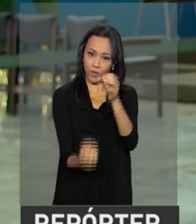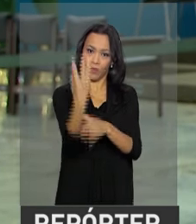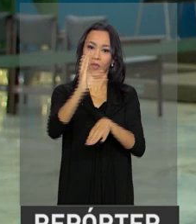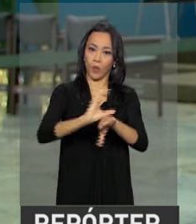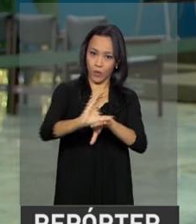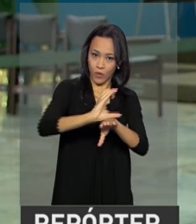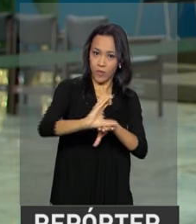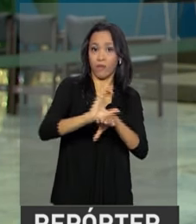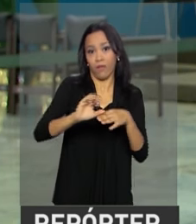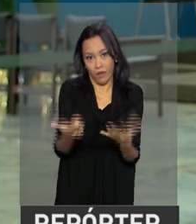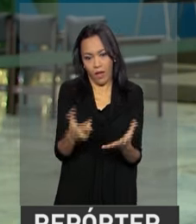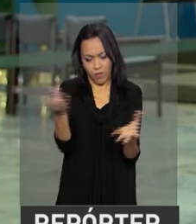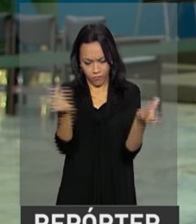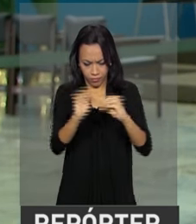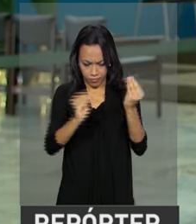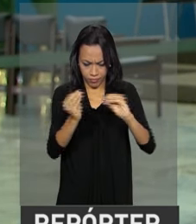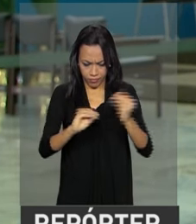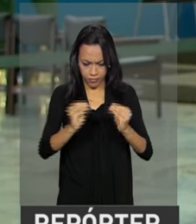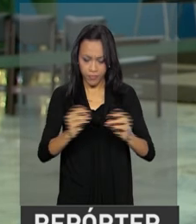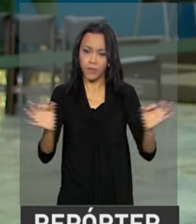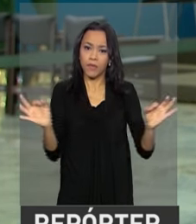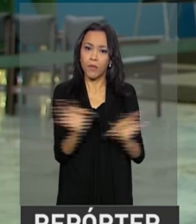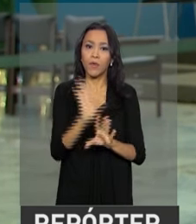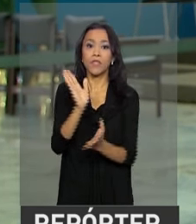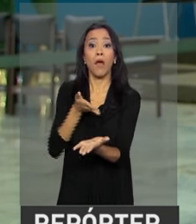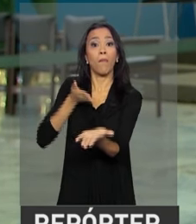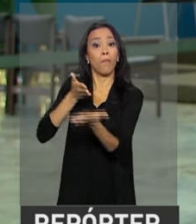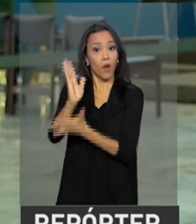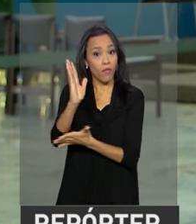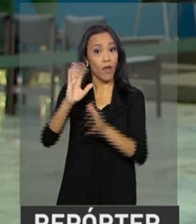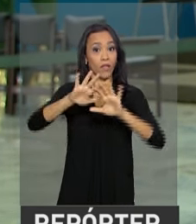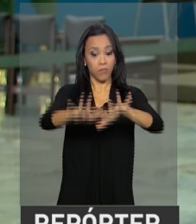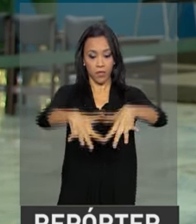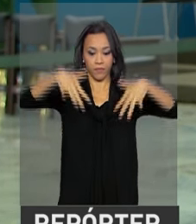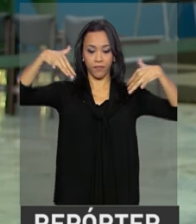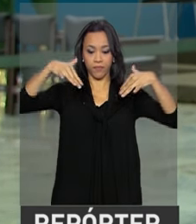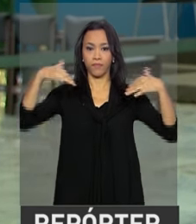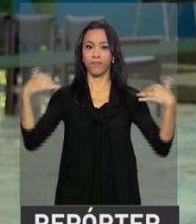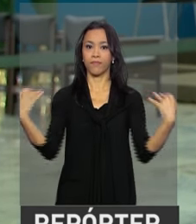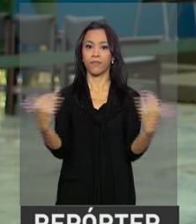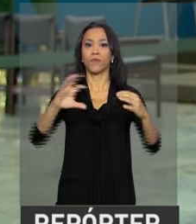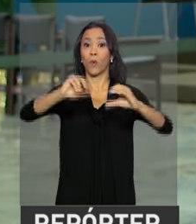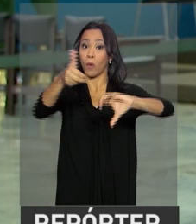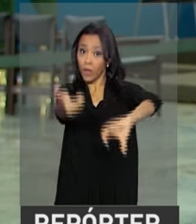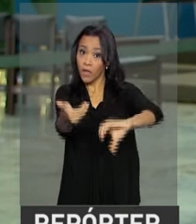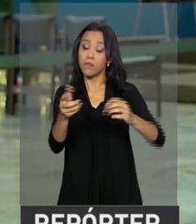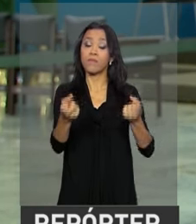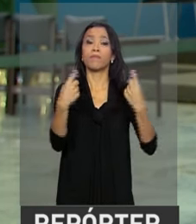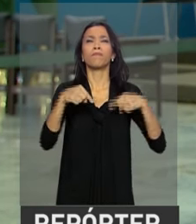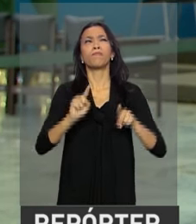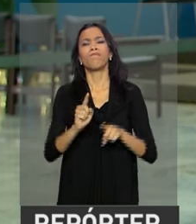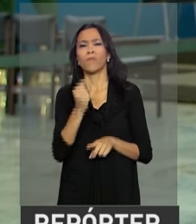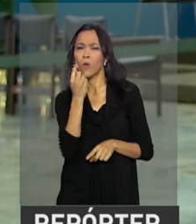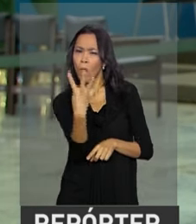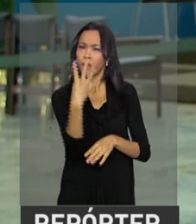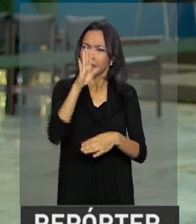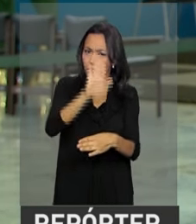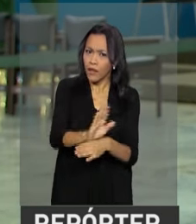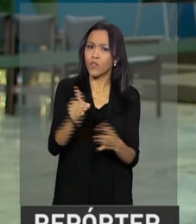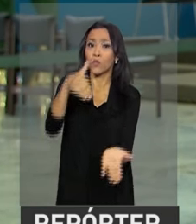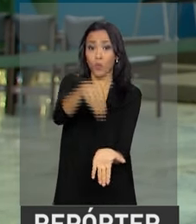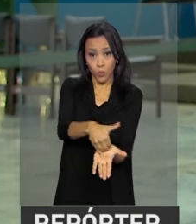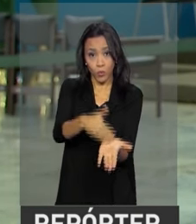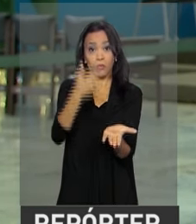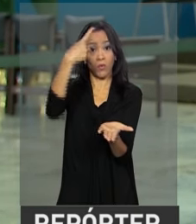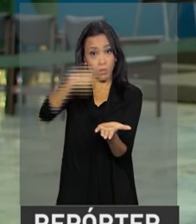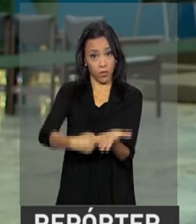Depois de ter sido elaborada e aprovada pela Assembleia Nacional Constituinte no Congresso Nacional. Às 4 horas da tarde, no último compromisso